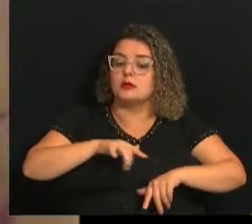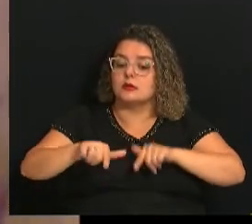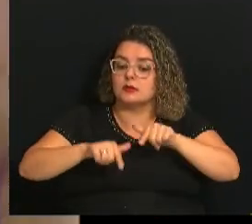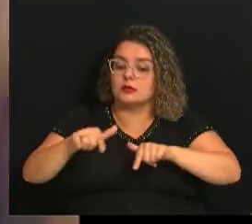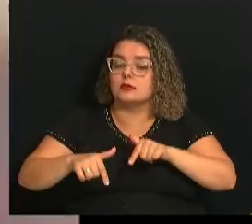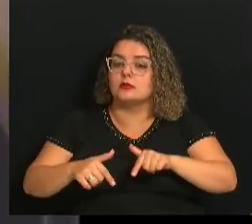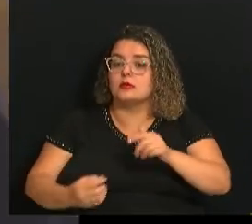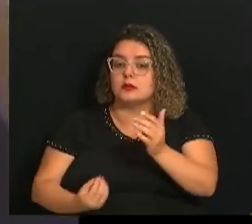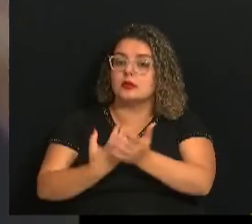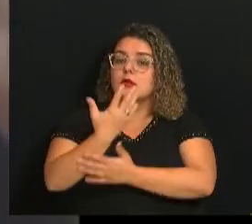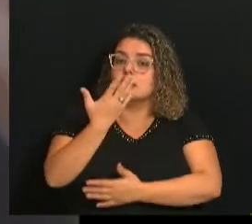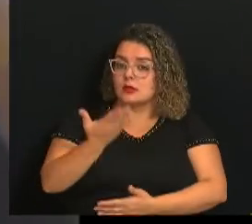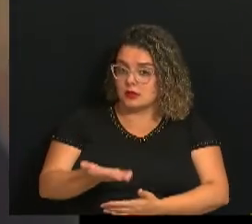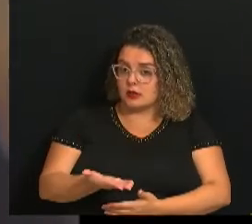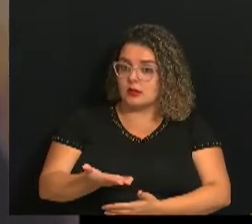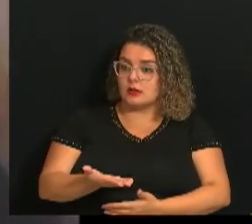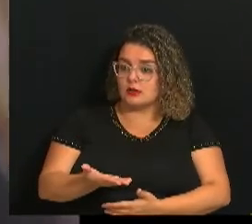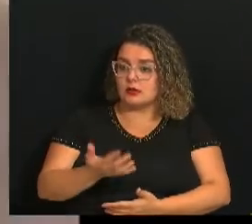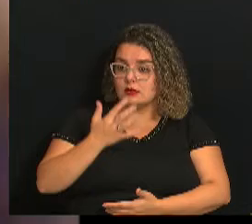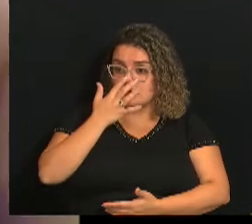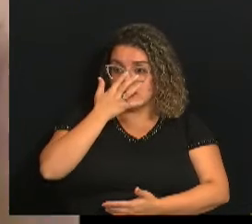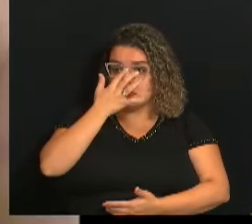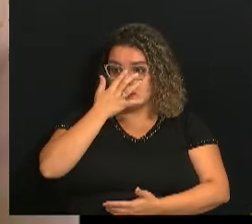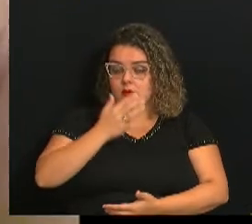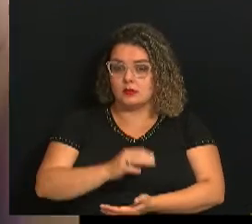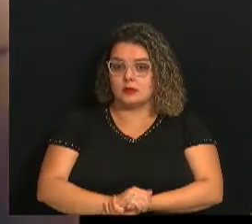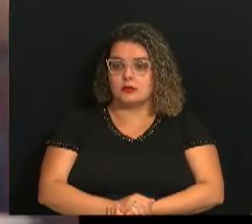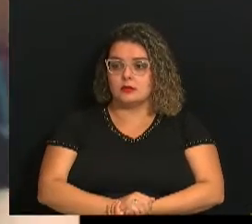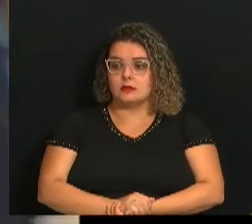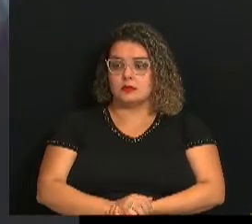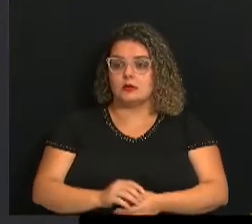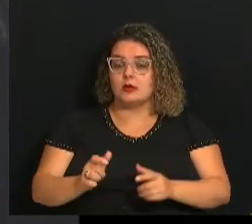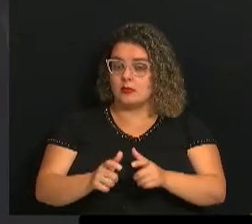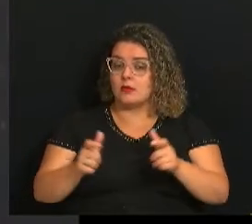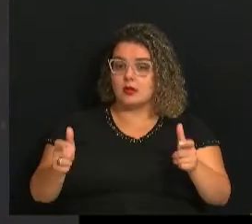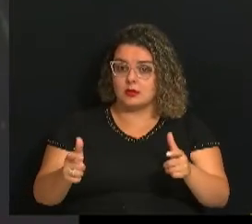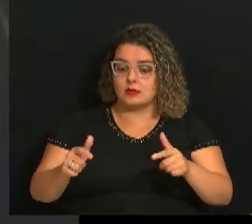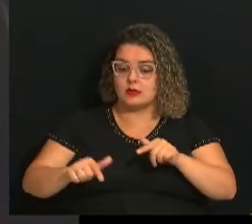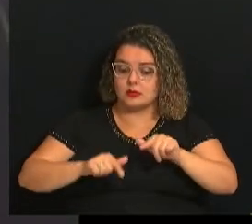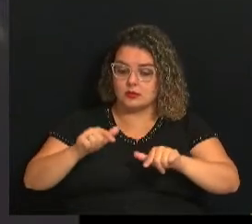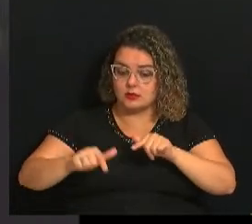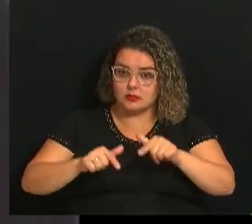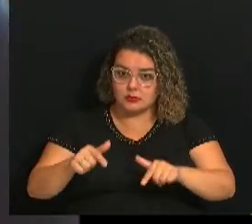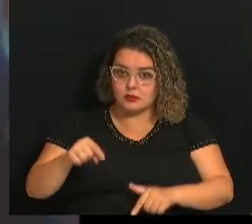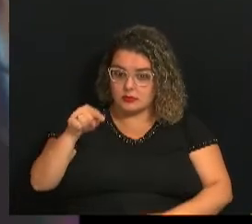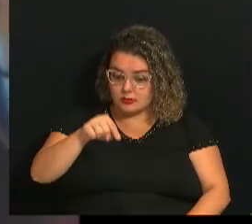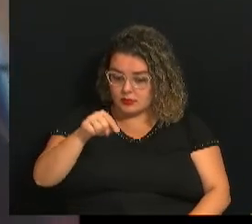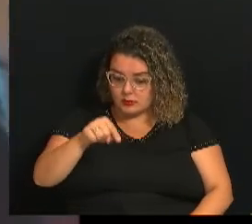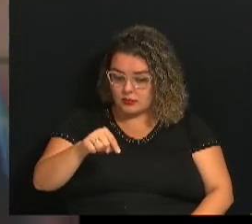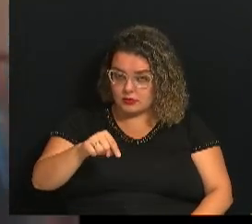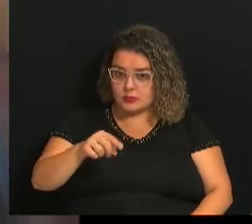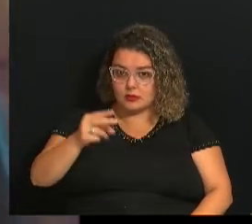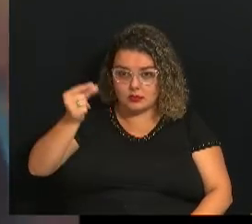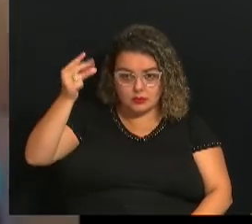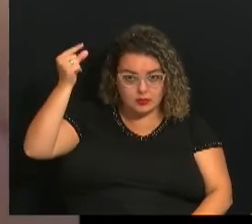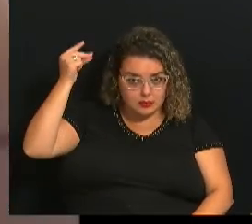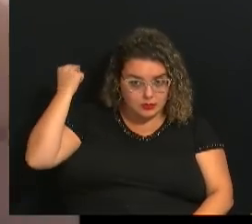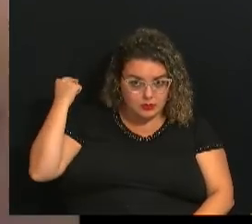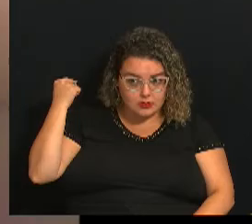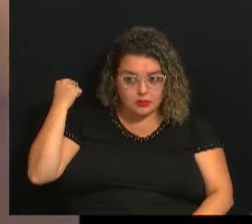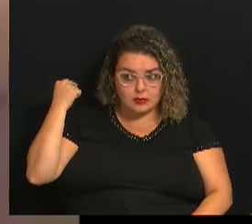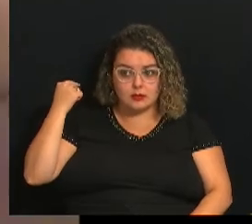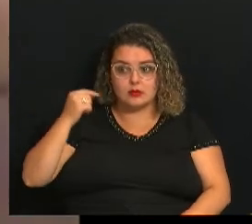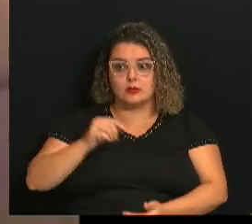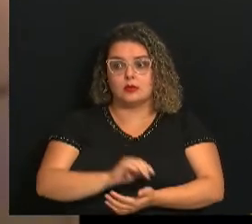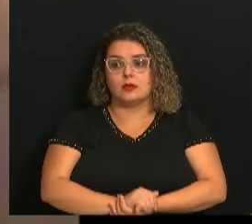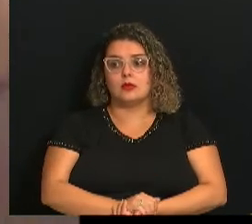classe trabalhadora, que inclusive a grande parte dos trabalhadores que lá estavam acabaram sendo